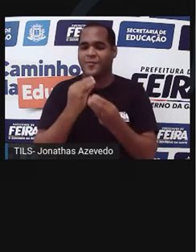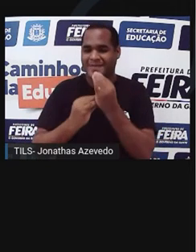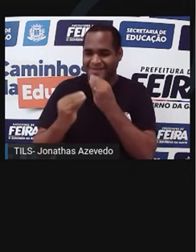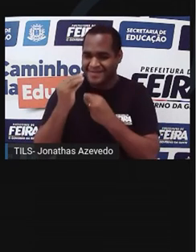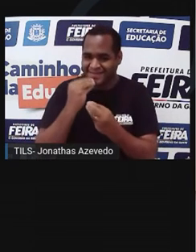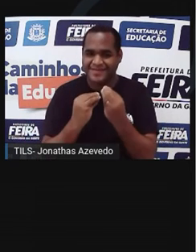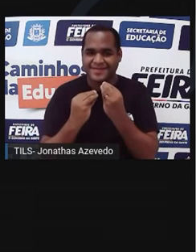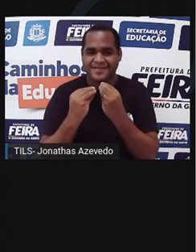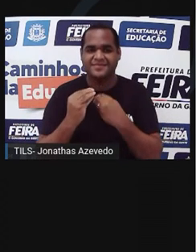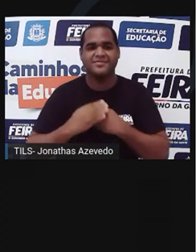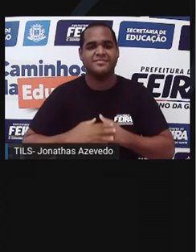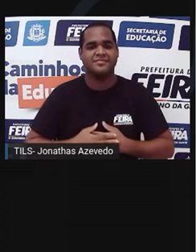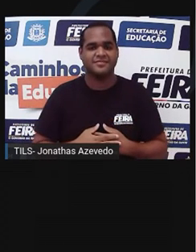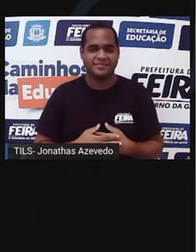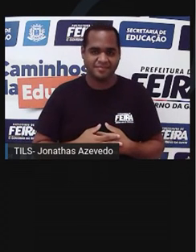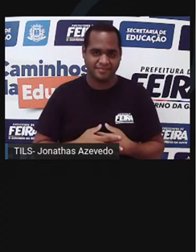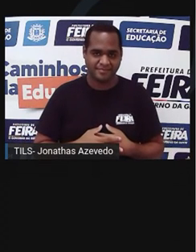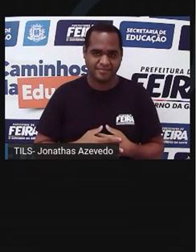alimentos.